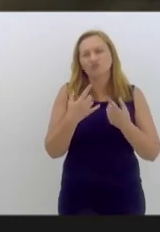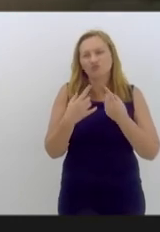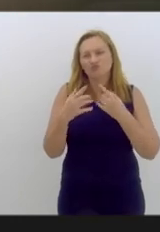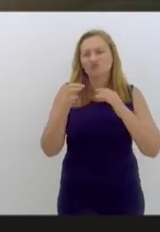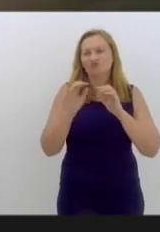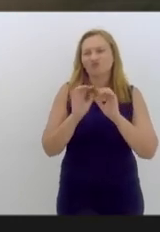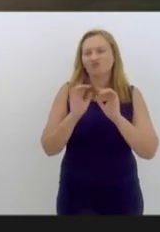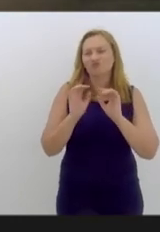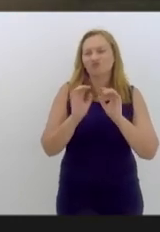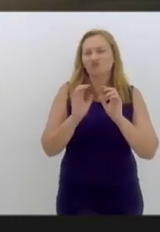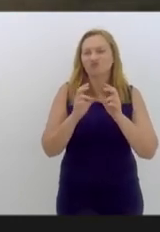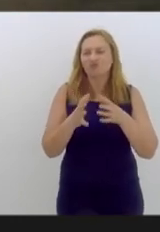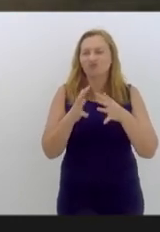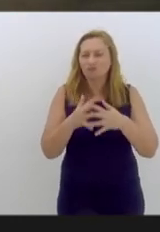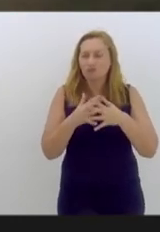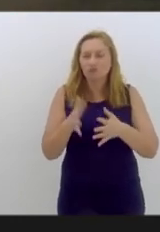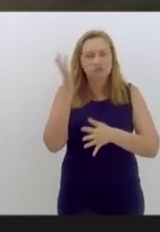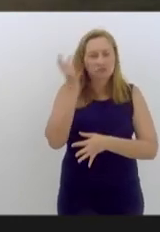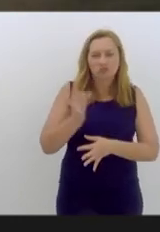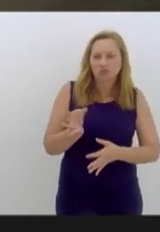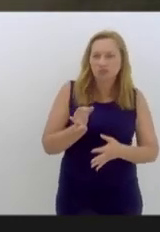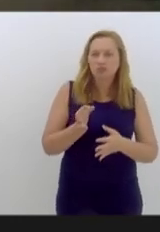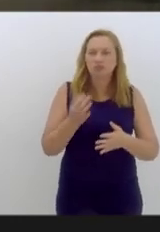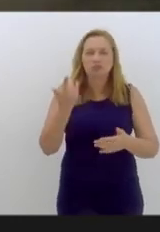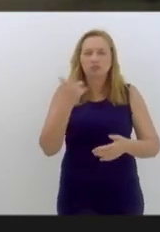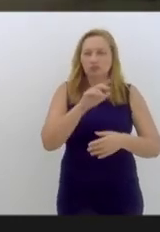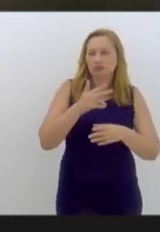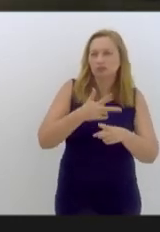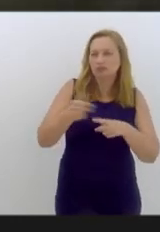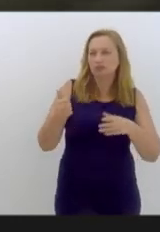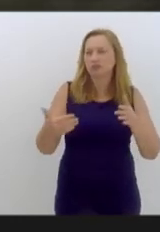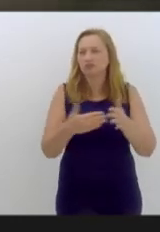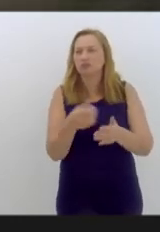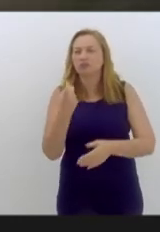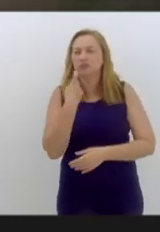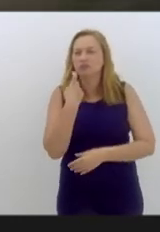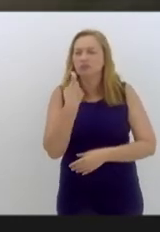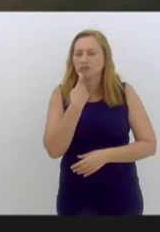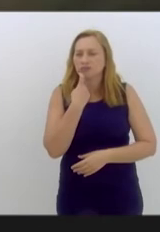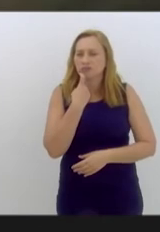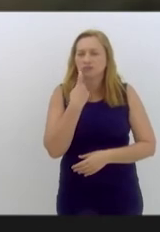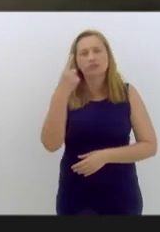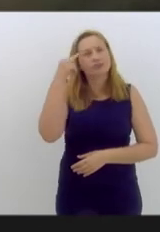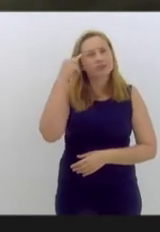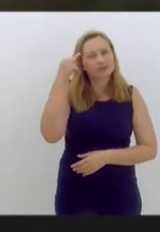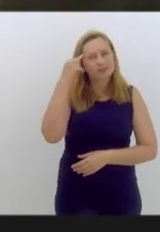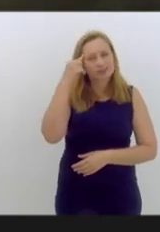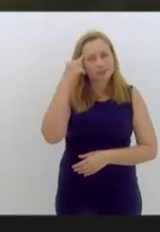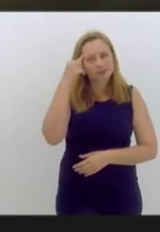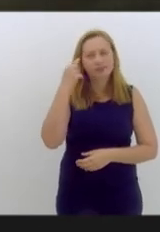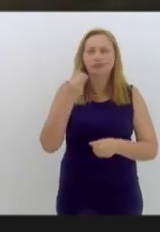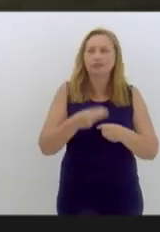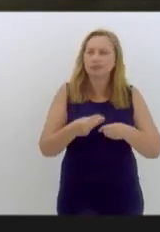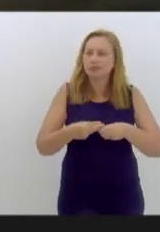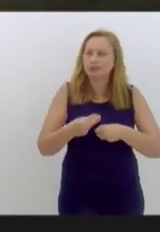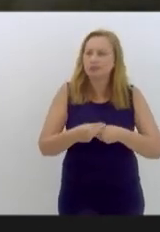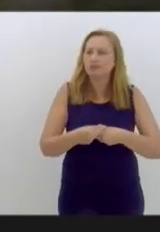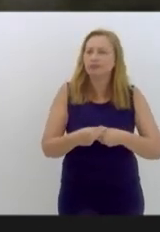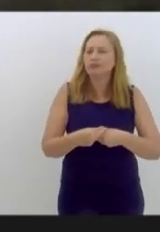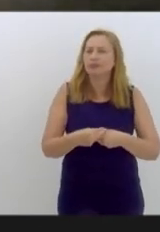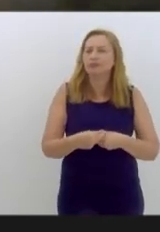a gente consegue vencer essa polêmica até sexta-feira, tem que pensar que os municípios